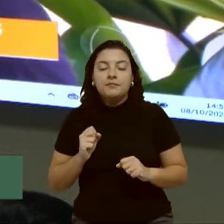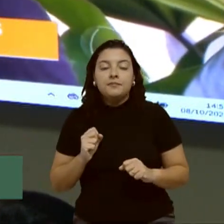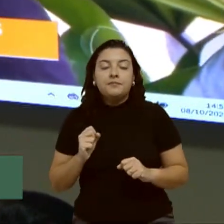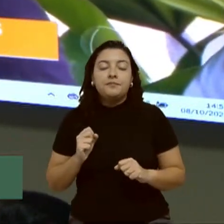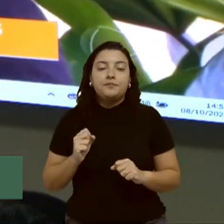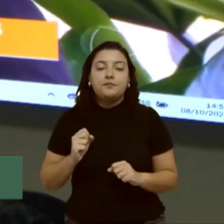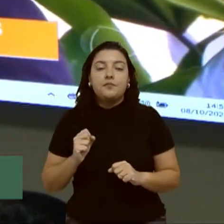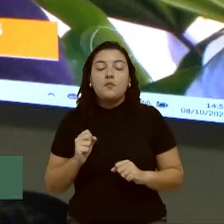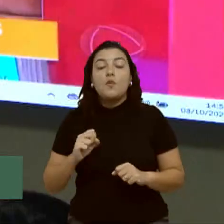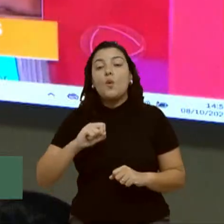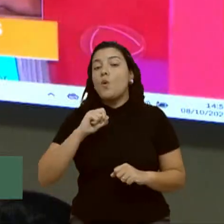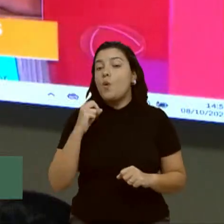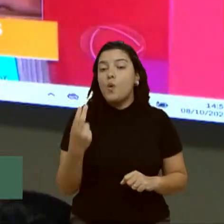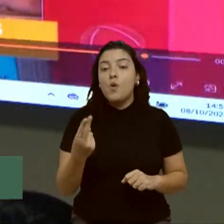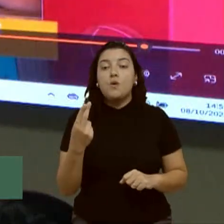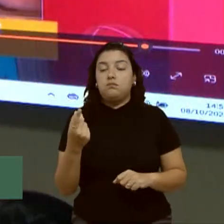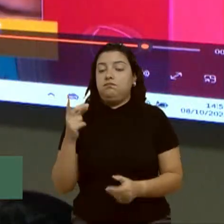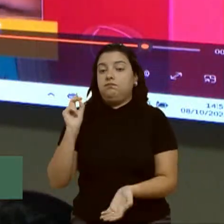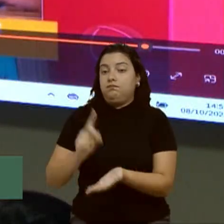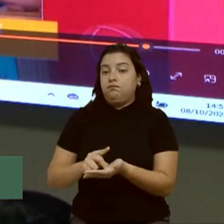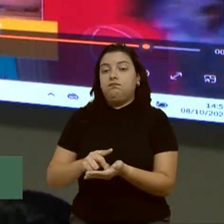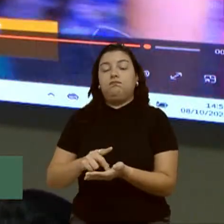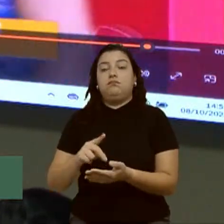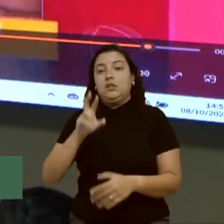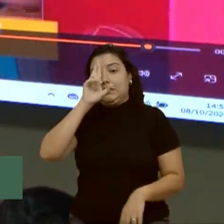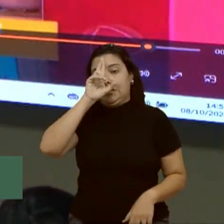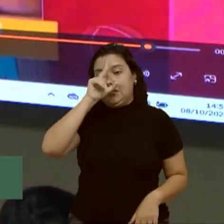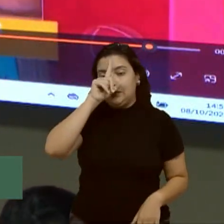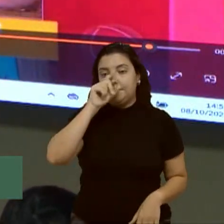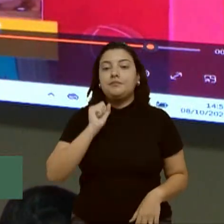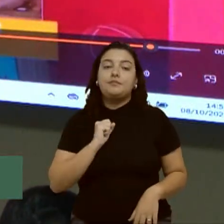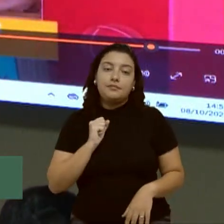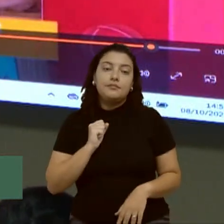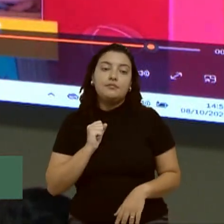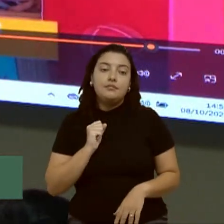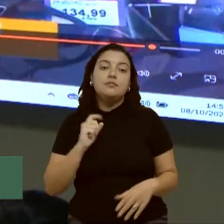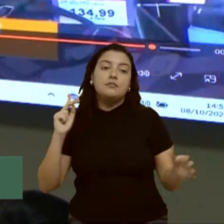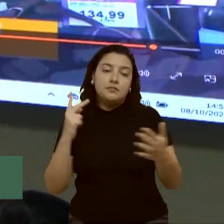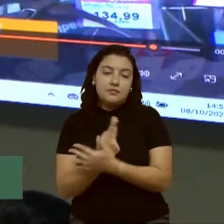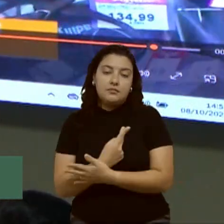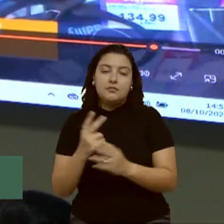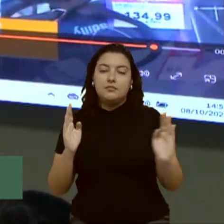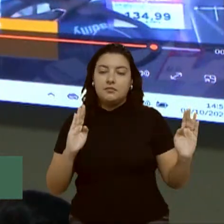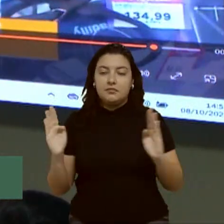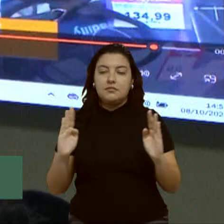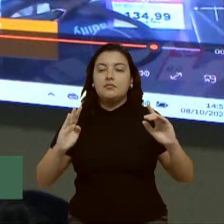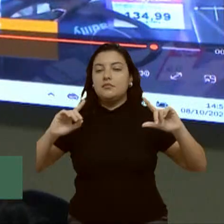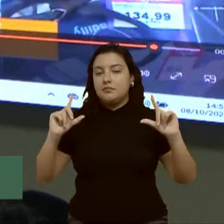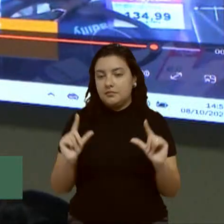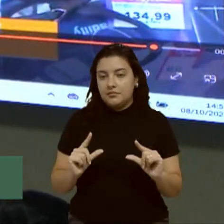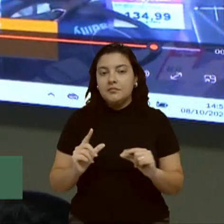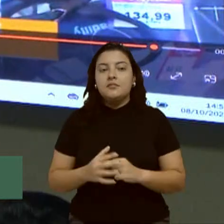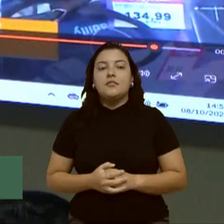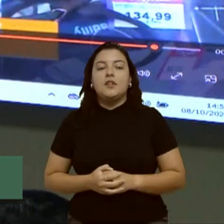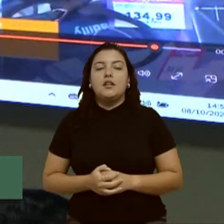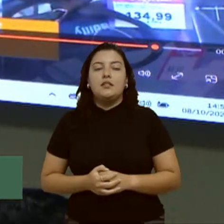numa promoção ou se aquele preço ali é uma falsa promoção, como eventualmente costuma acontecer nessa época. Tem diminuído.